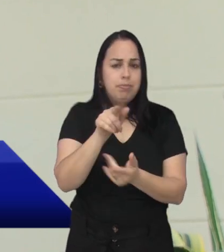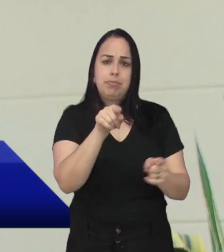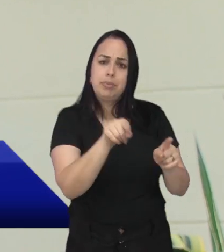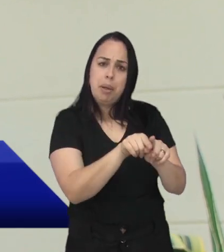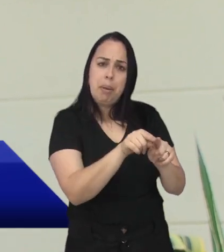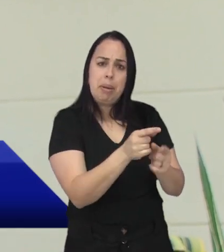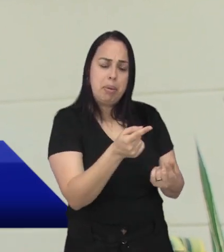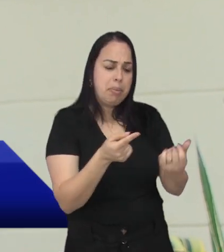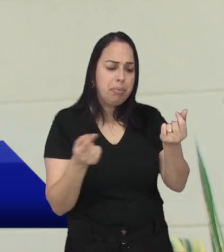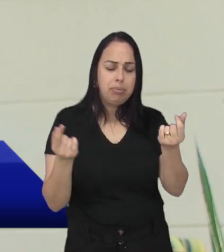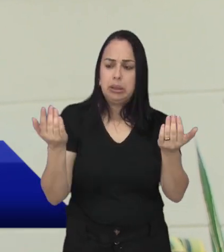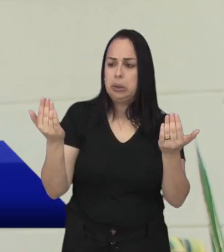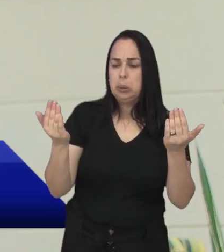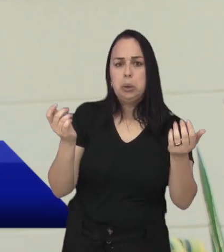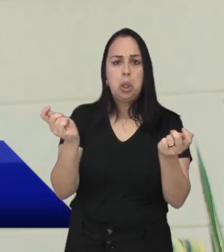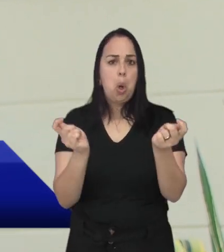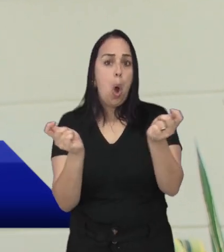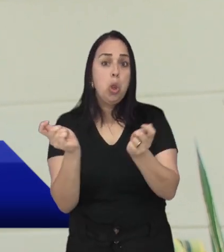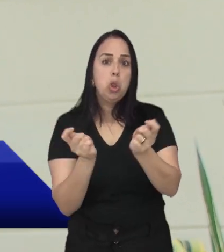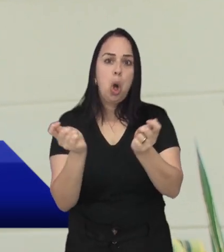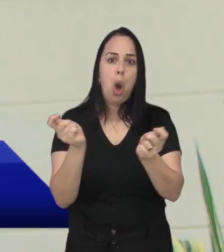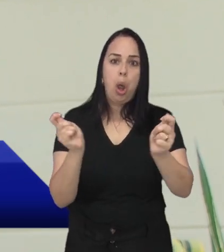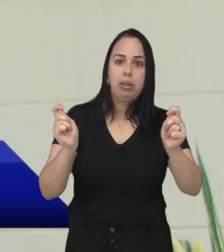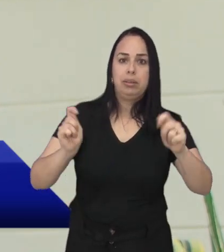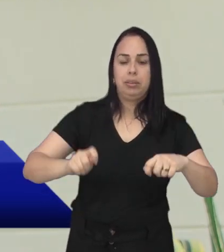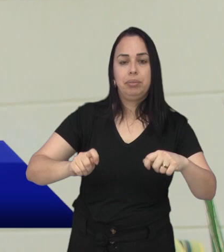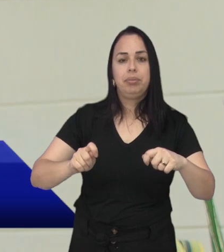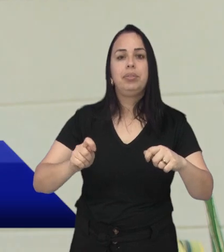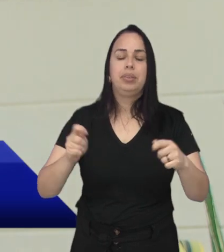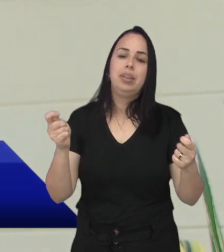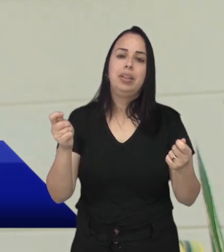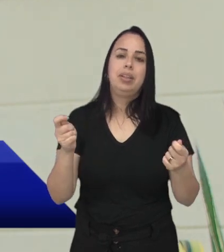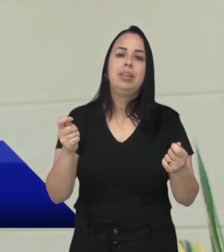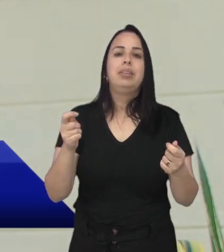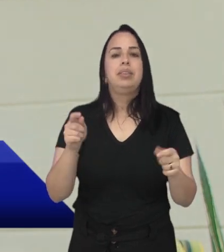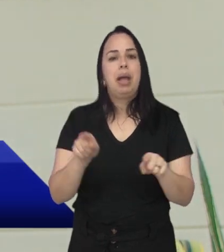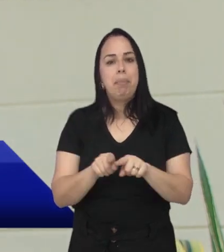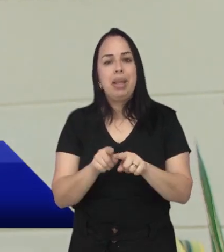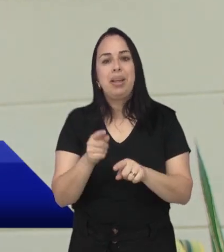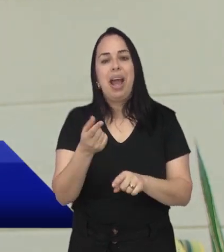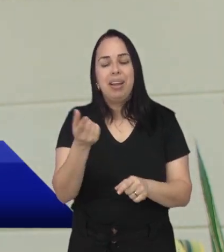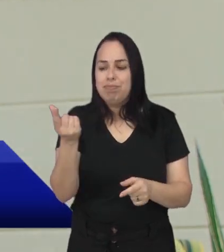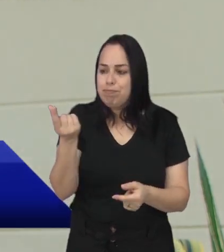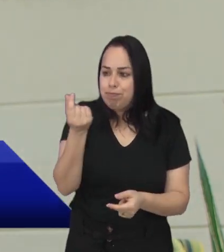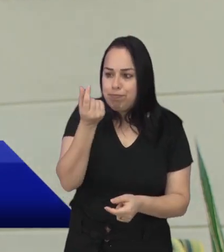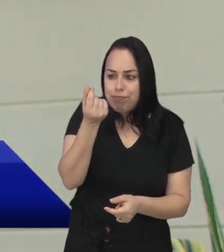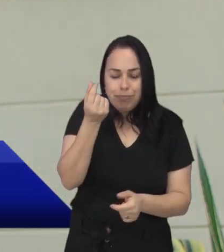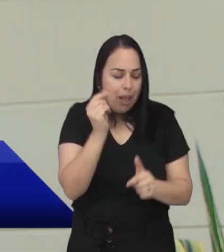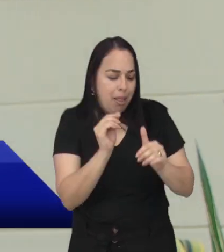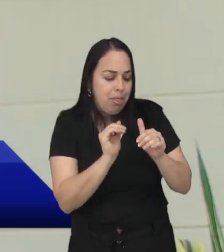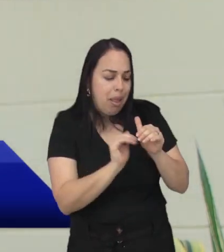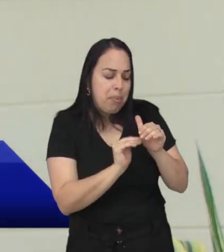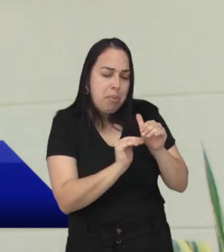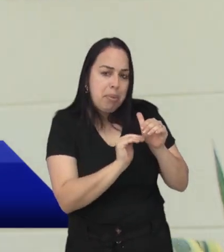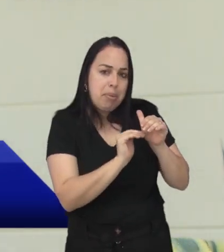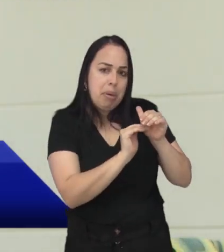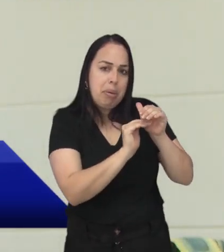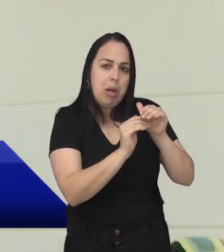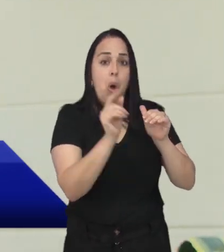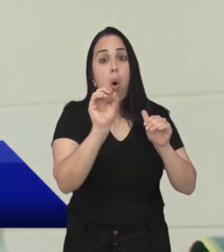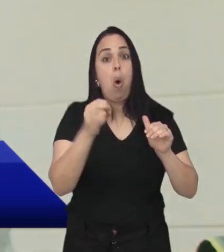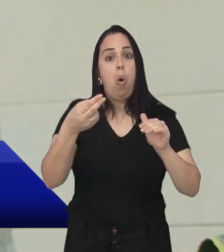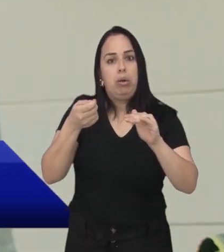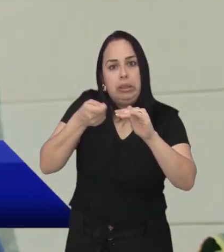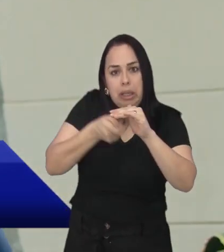renda economizada. Então ela passa a controlar muito bem esse valor e daí ela começa a fazer alguns investimentos. Tem diversos tipos